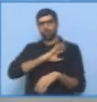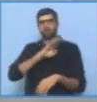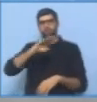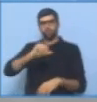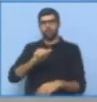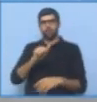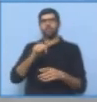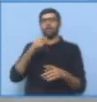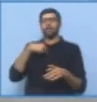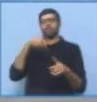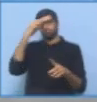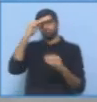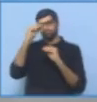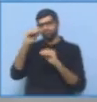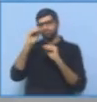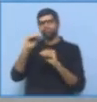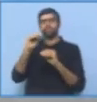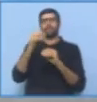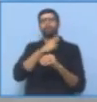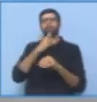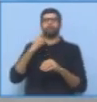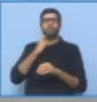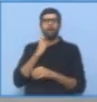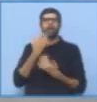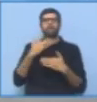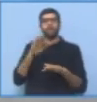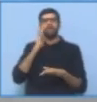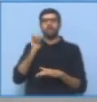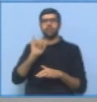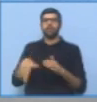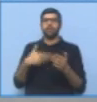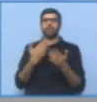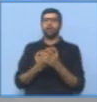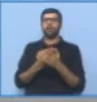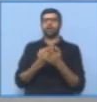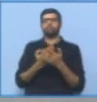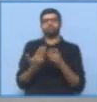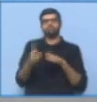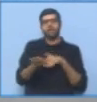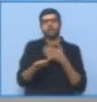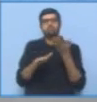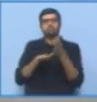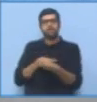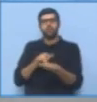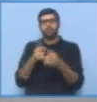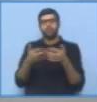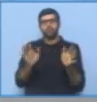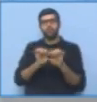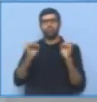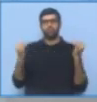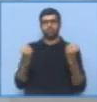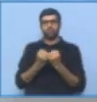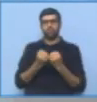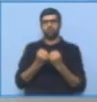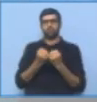que se destina à formação de sacerdotes, mas que tenta dar alguns passos também em termos de abertura à sociedade,